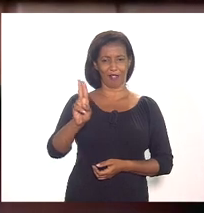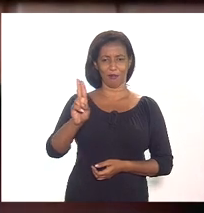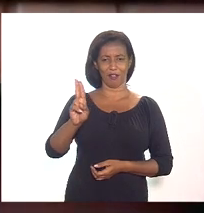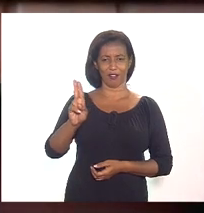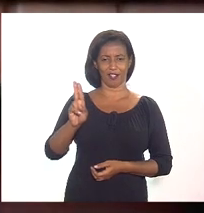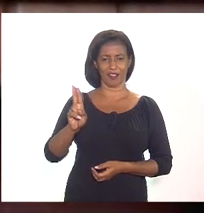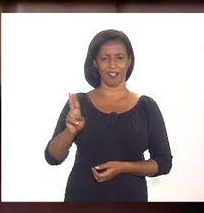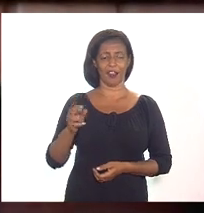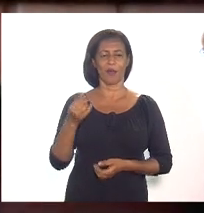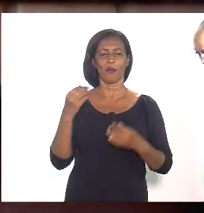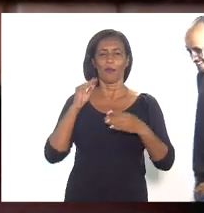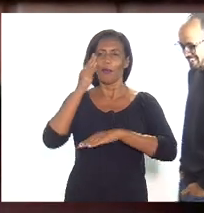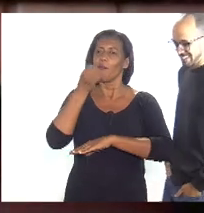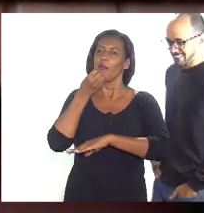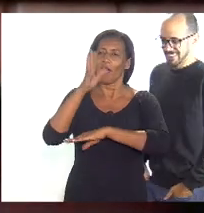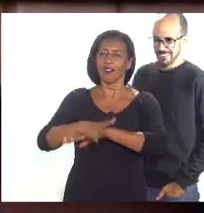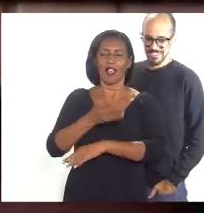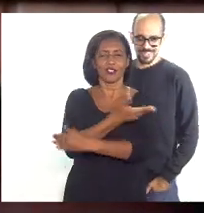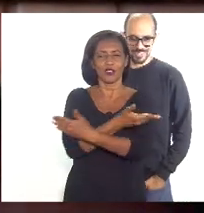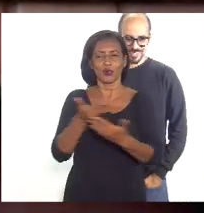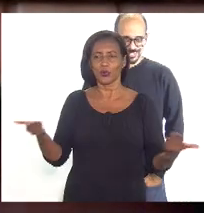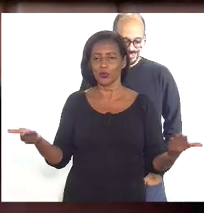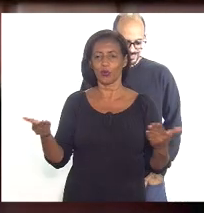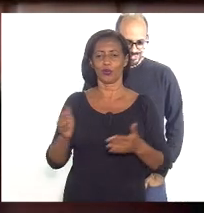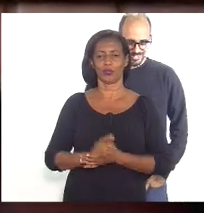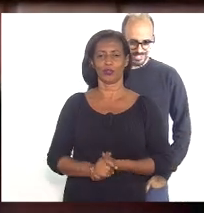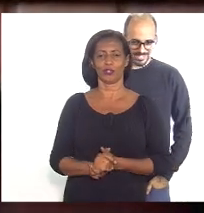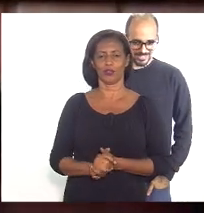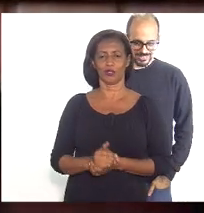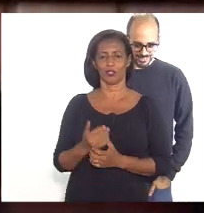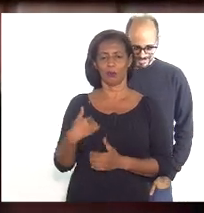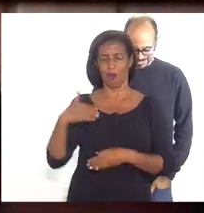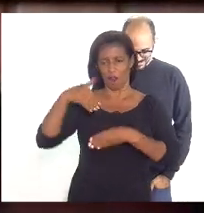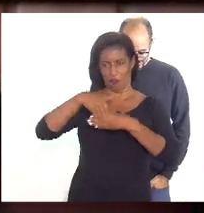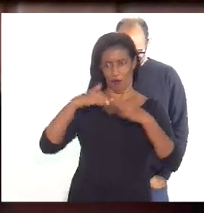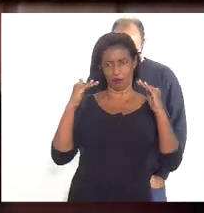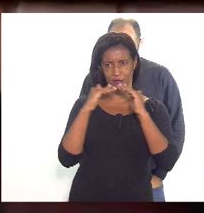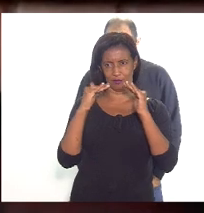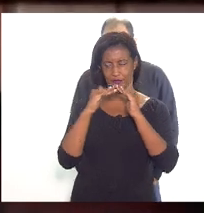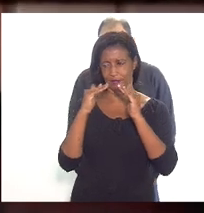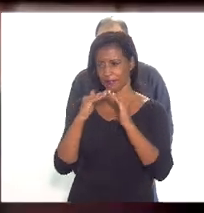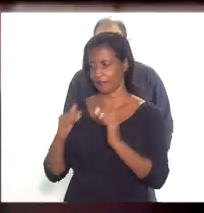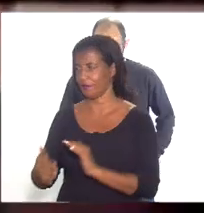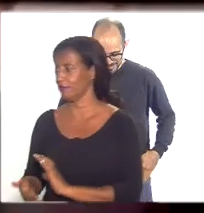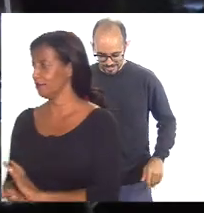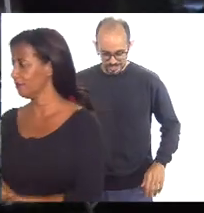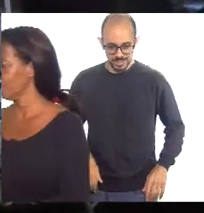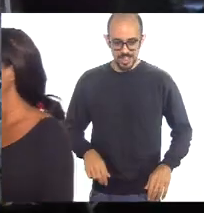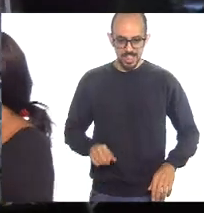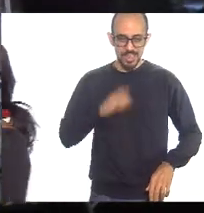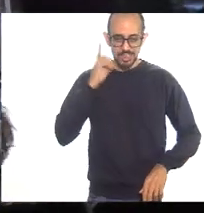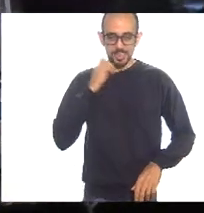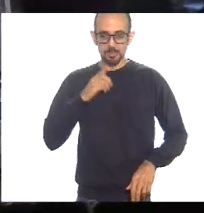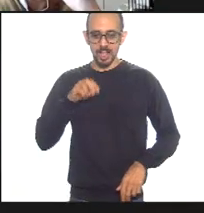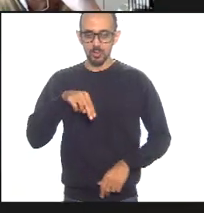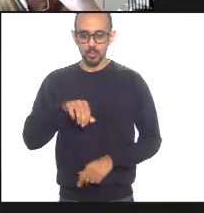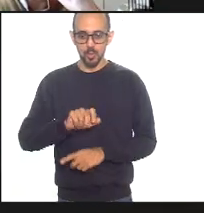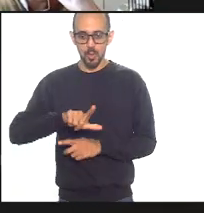Boa tarde a todos e todas. O meu voto é favorável. Deputado Noel de Carvalho.